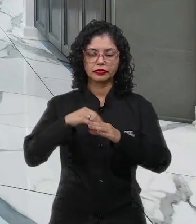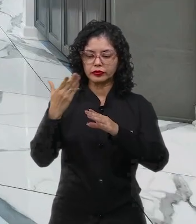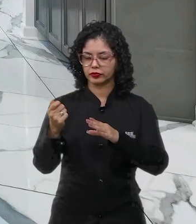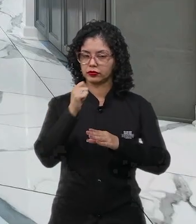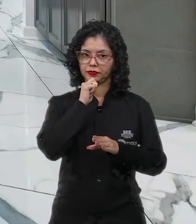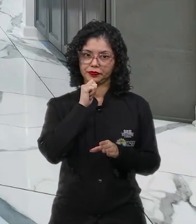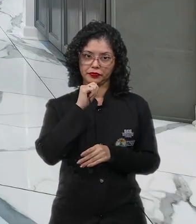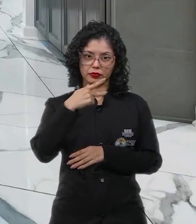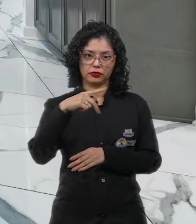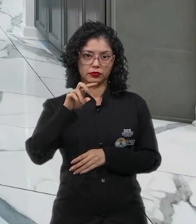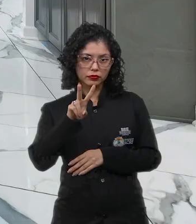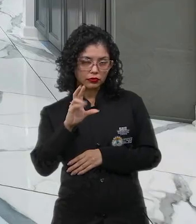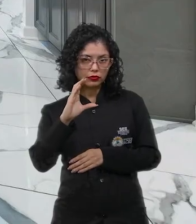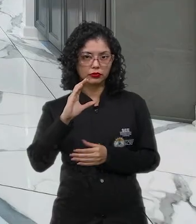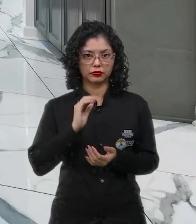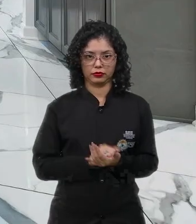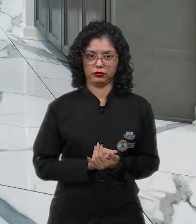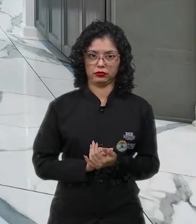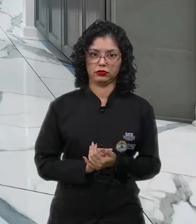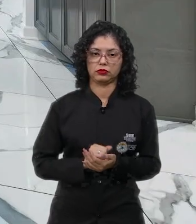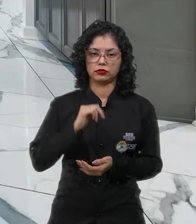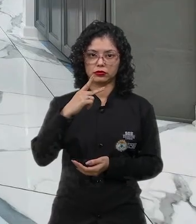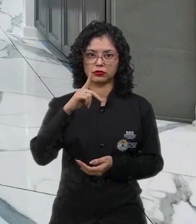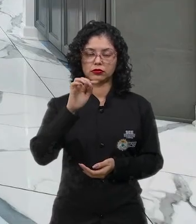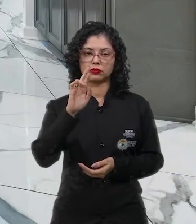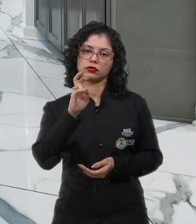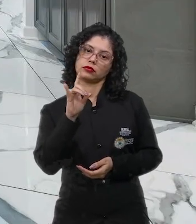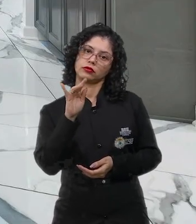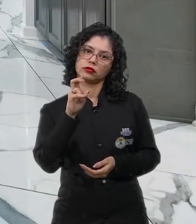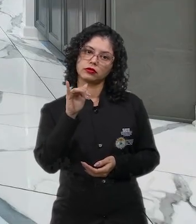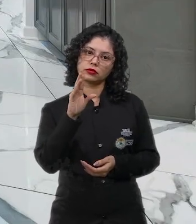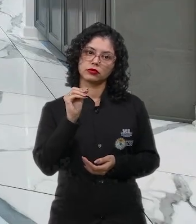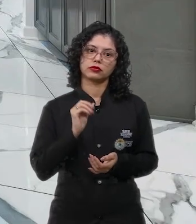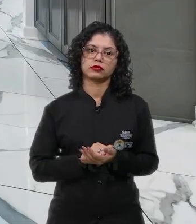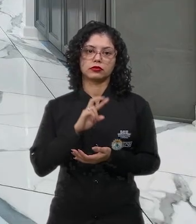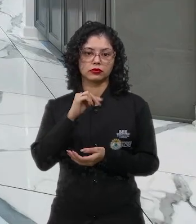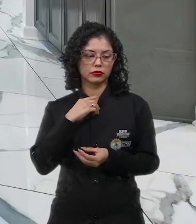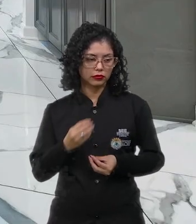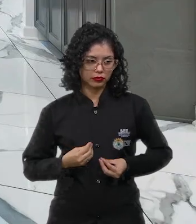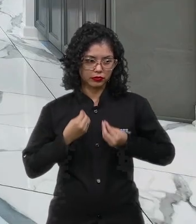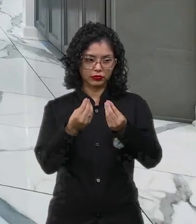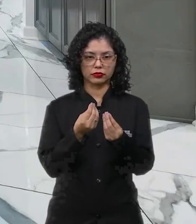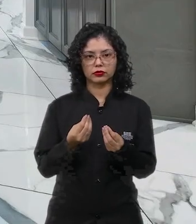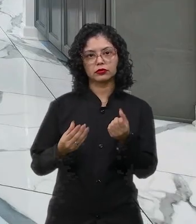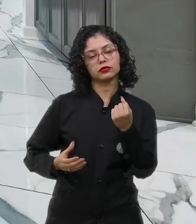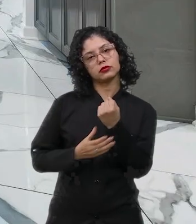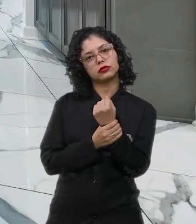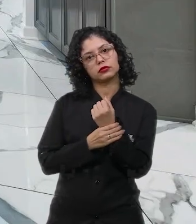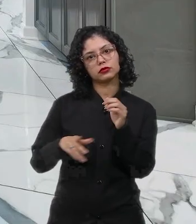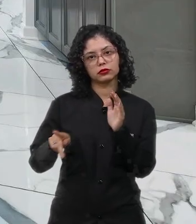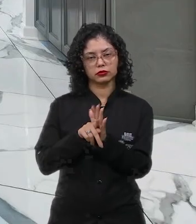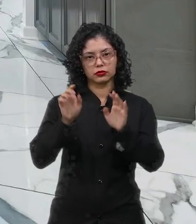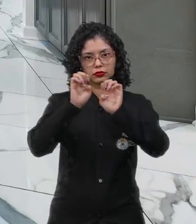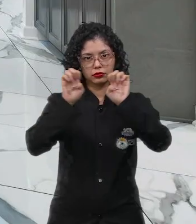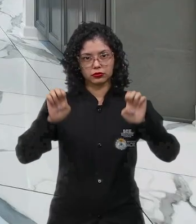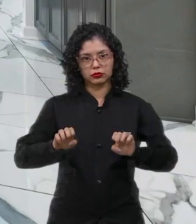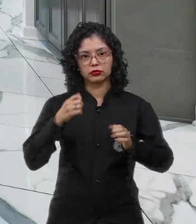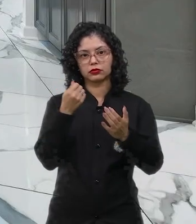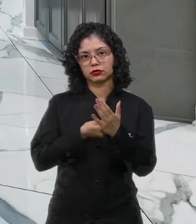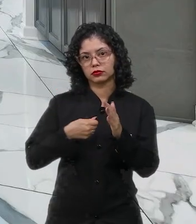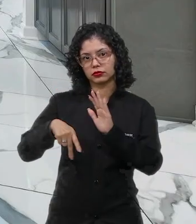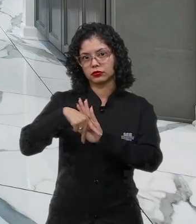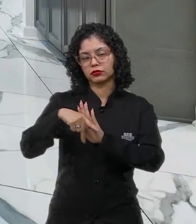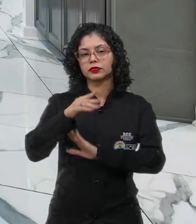é de PVC ou poliestireno, que é o PS, que vai oferecer ali a proteção estrutural com resistência